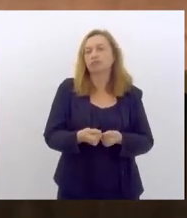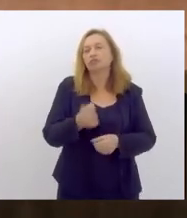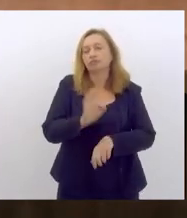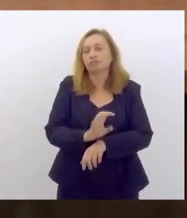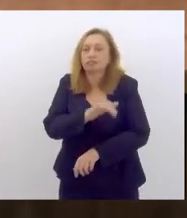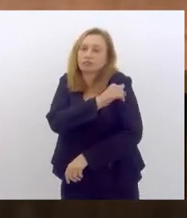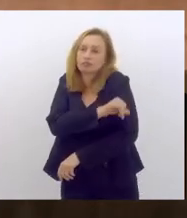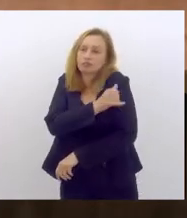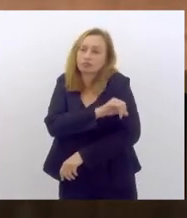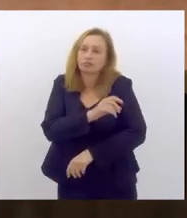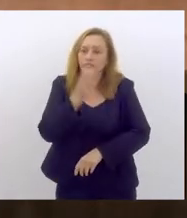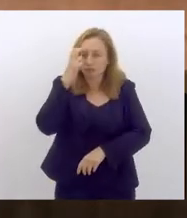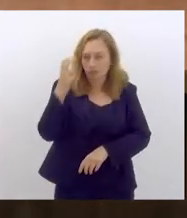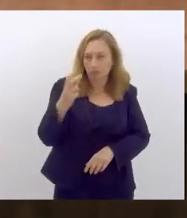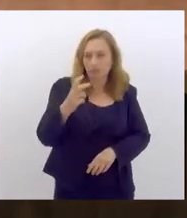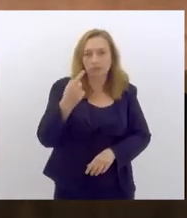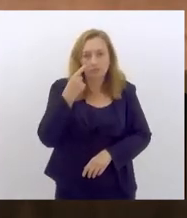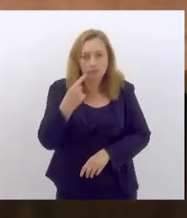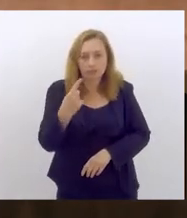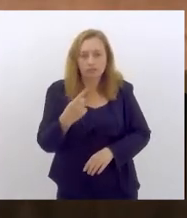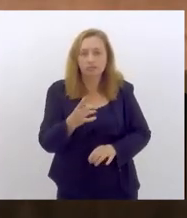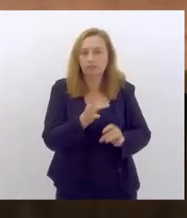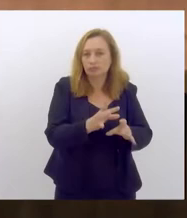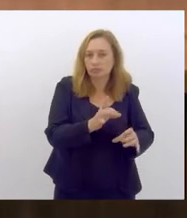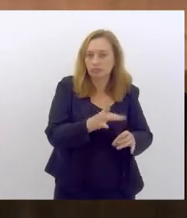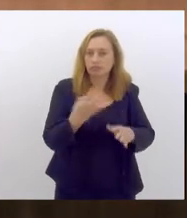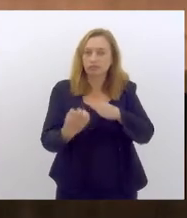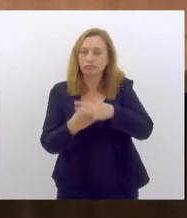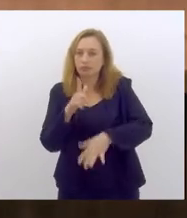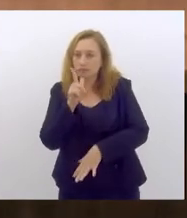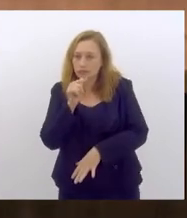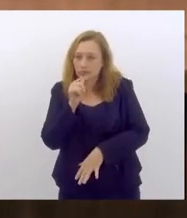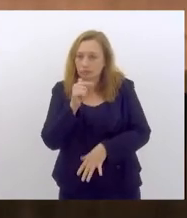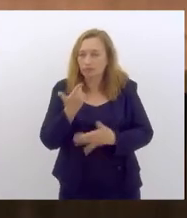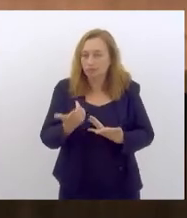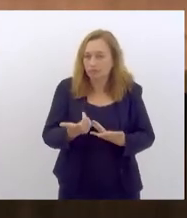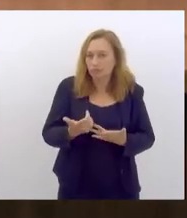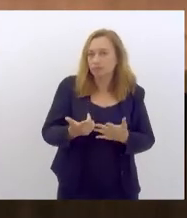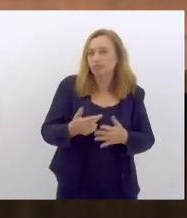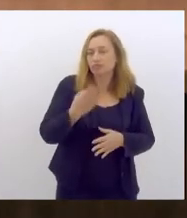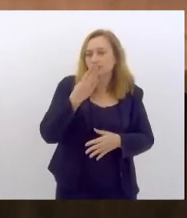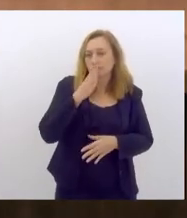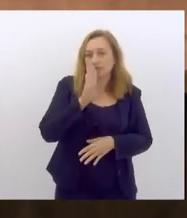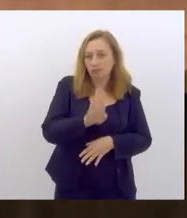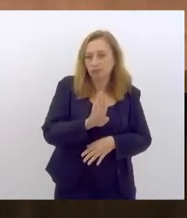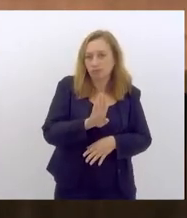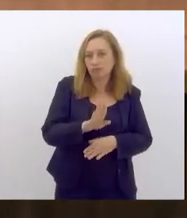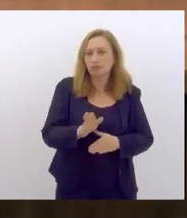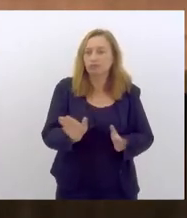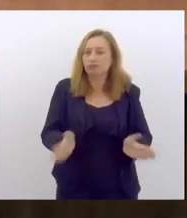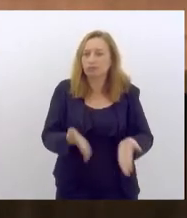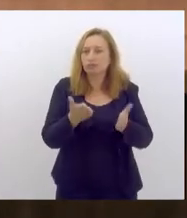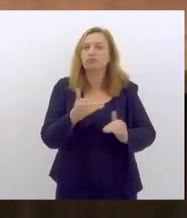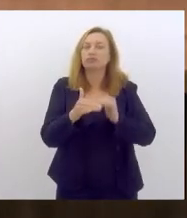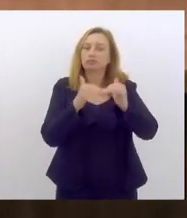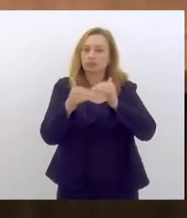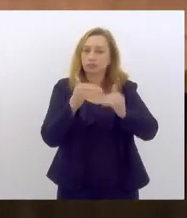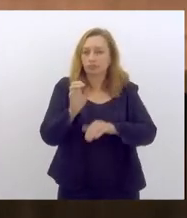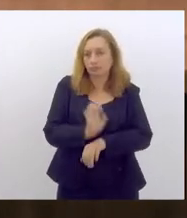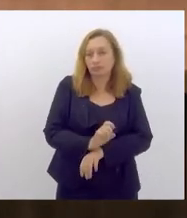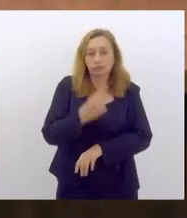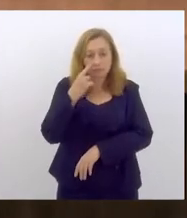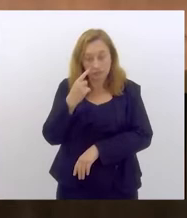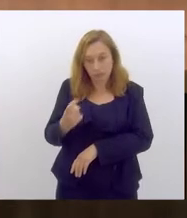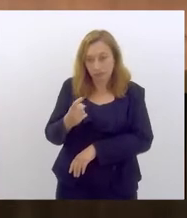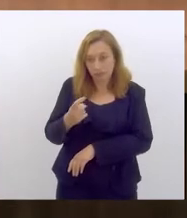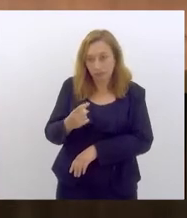Rio de Janeiro. A gente viu que a privatização da SEDAI foi colocada como uma promessa de impulsionar o desenvolvimento do Estado, e o que a gente está